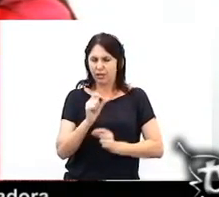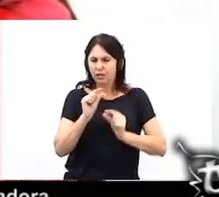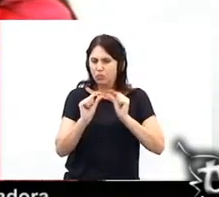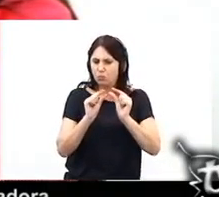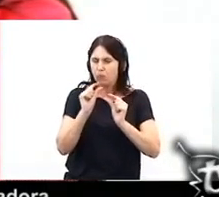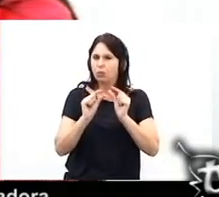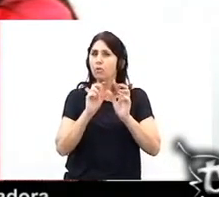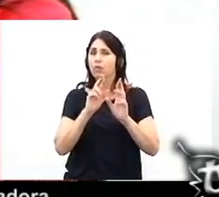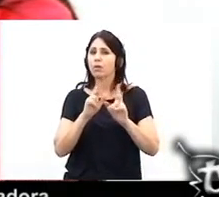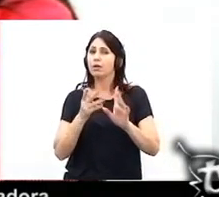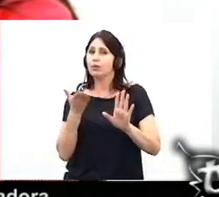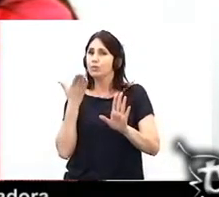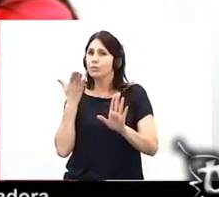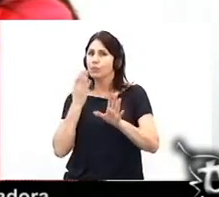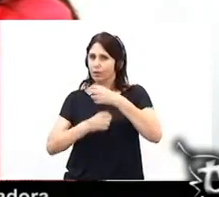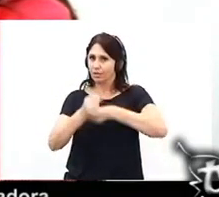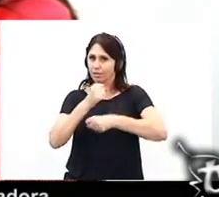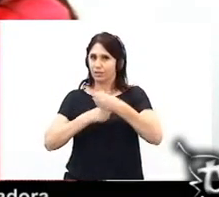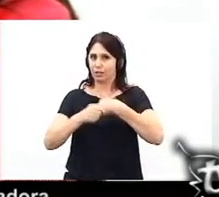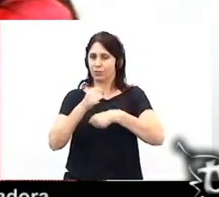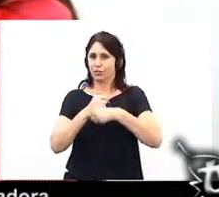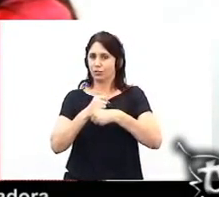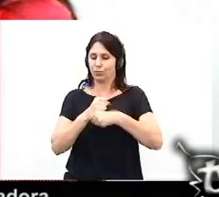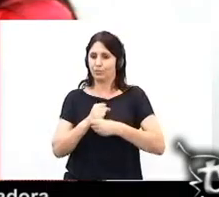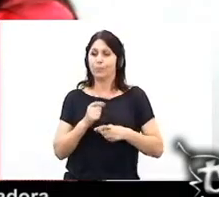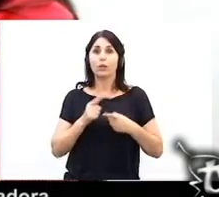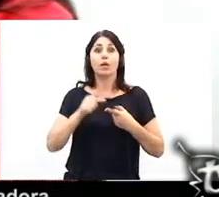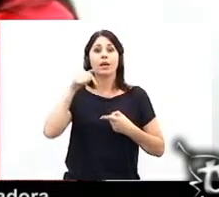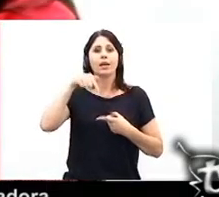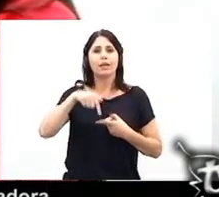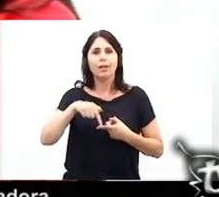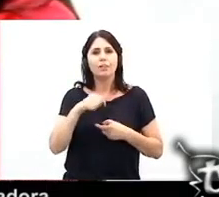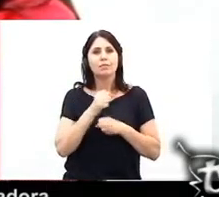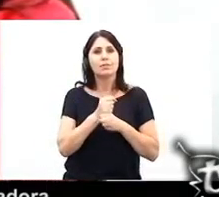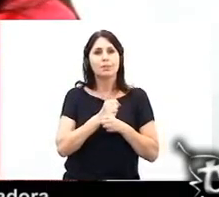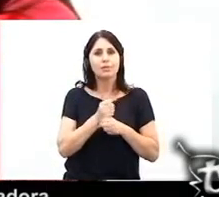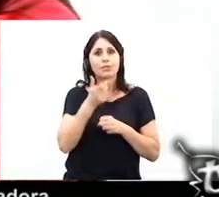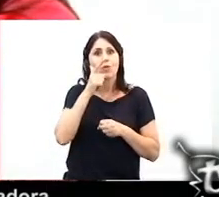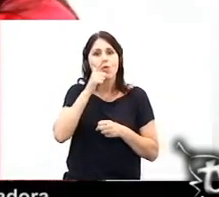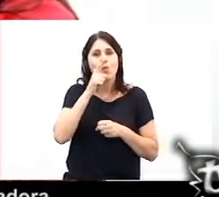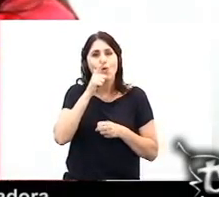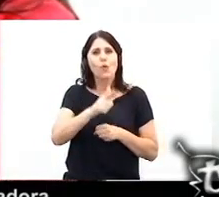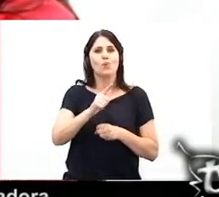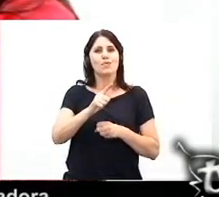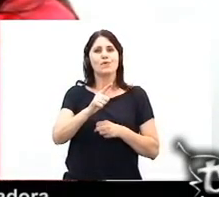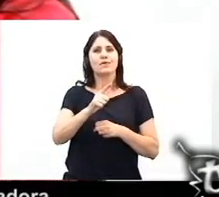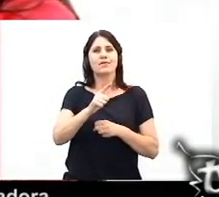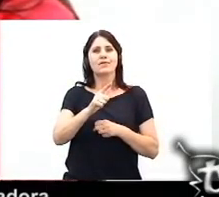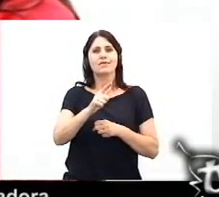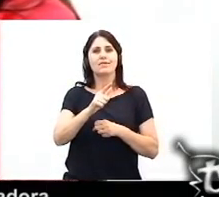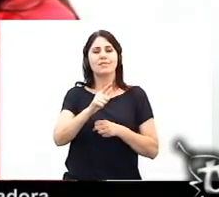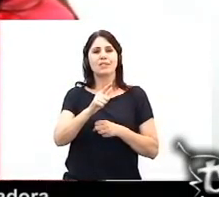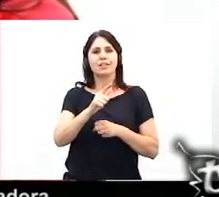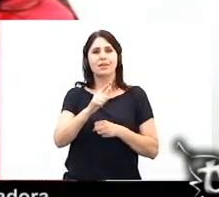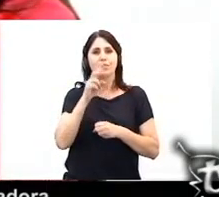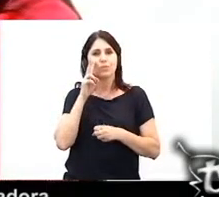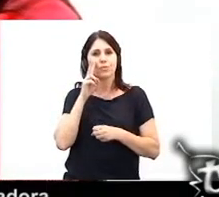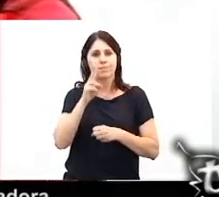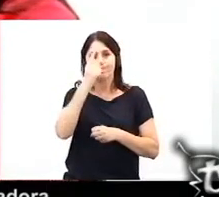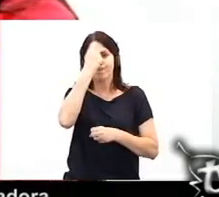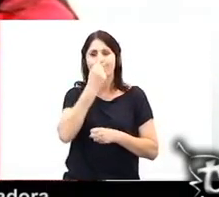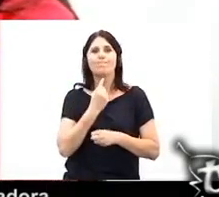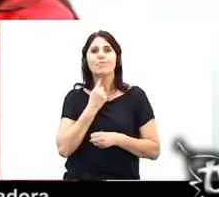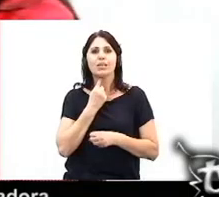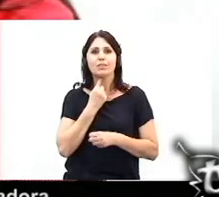15, convidamos a todos a participar, apresentando o Plano de Educação para o Trânsito 2016. Esse plano, ele